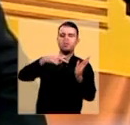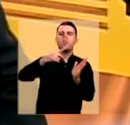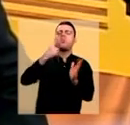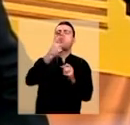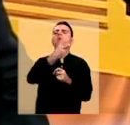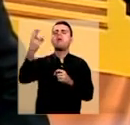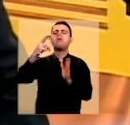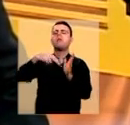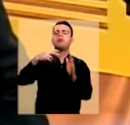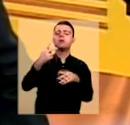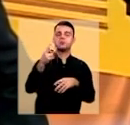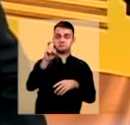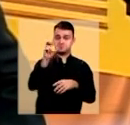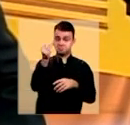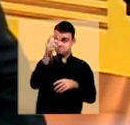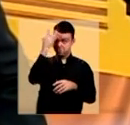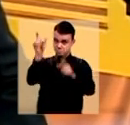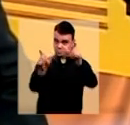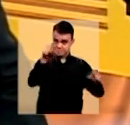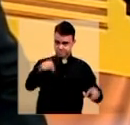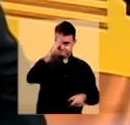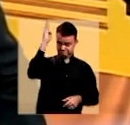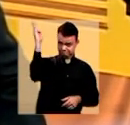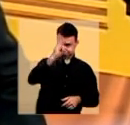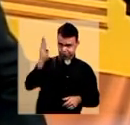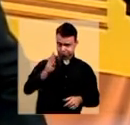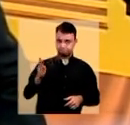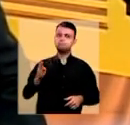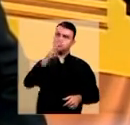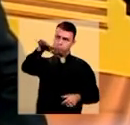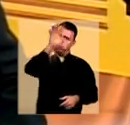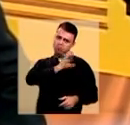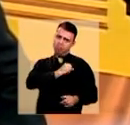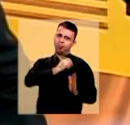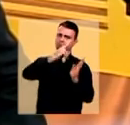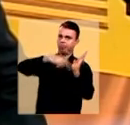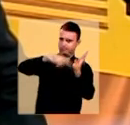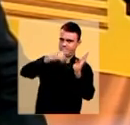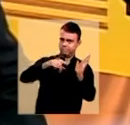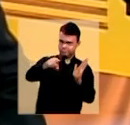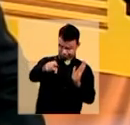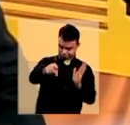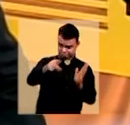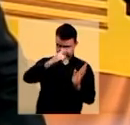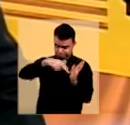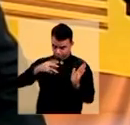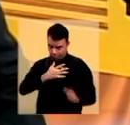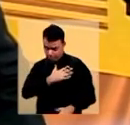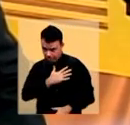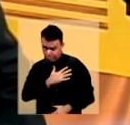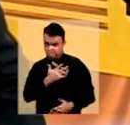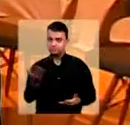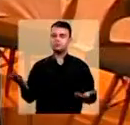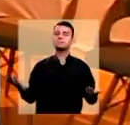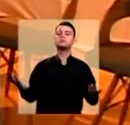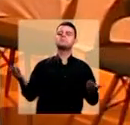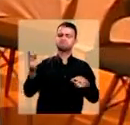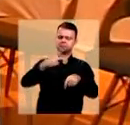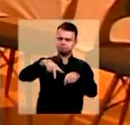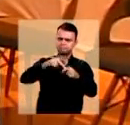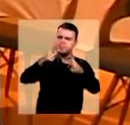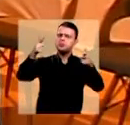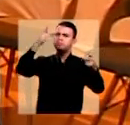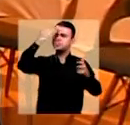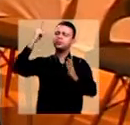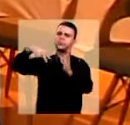Quantos livros você leu esse ano? 56% da população brasileira é considerada leitora. Você faz parte desse grupo? O número de